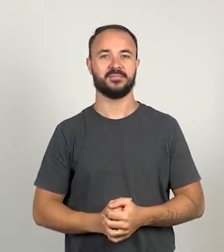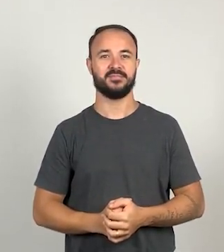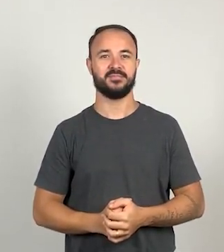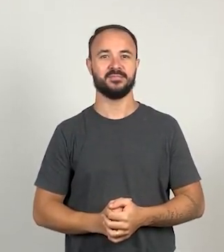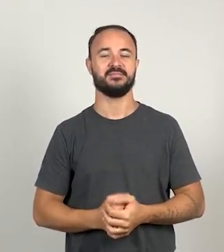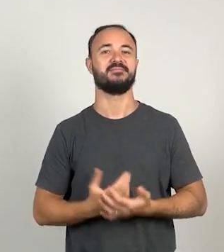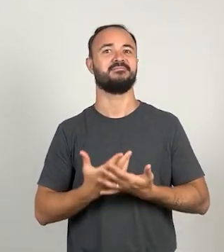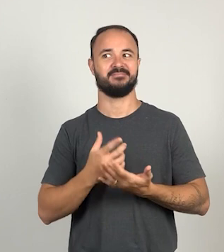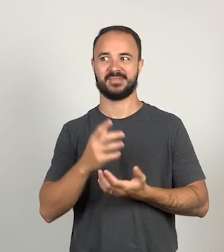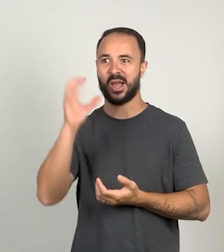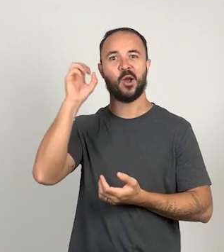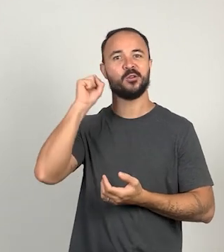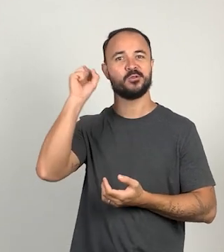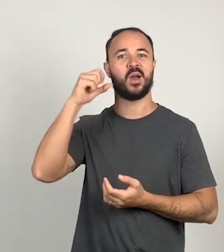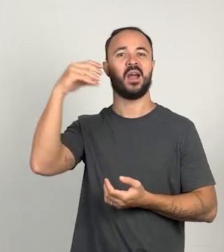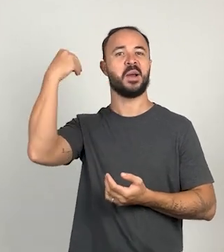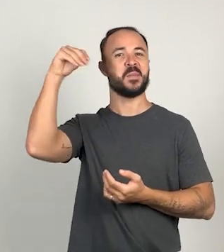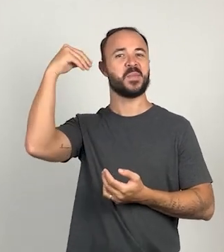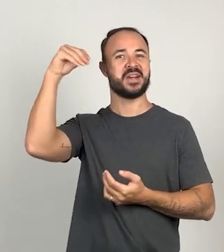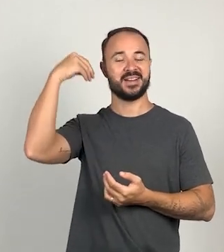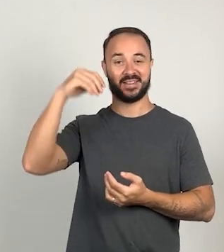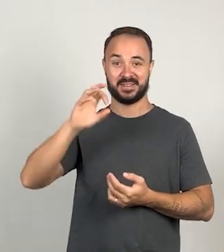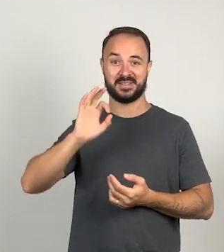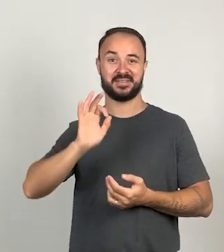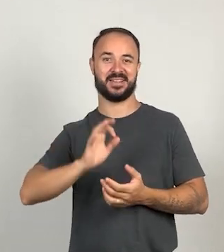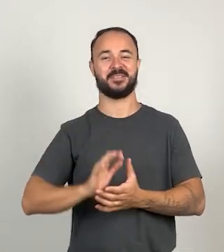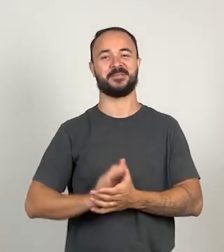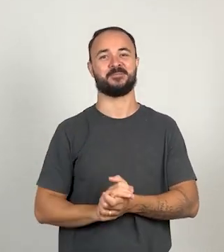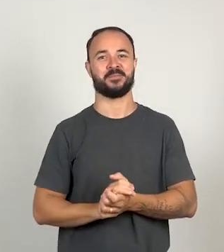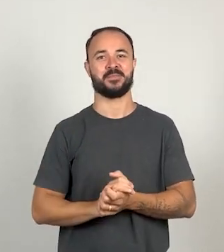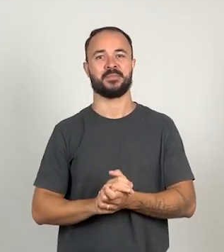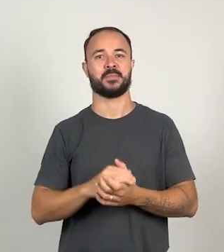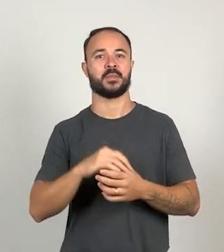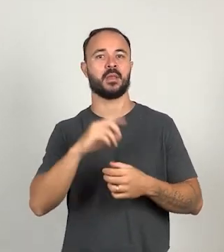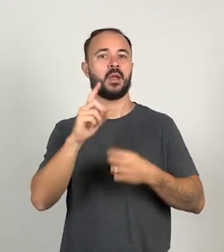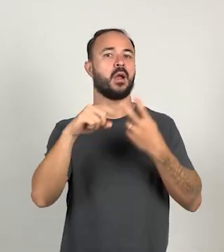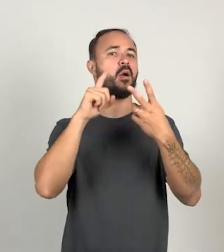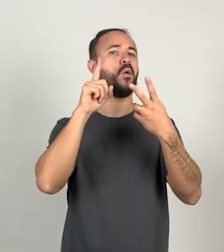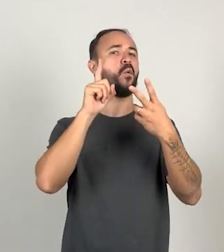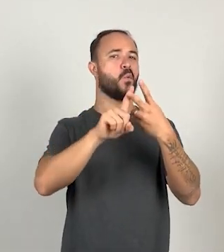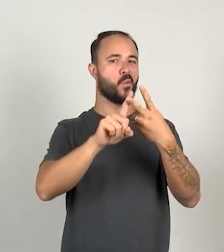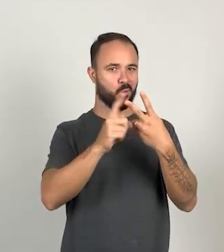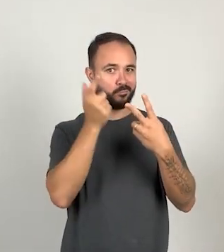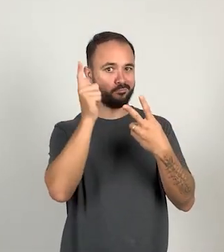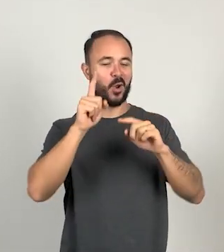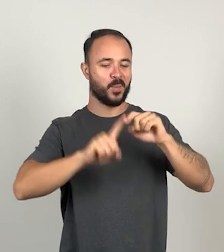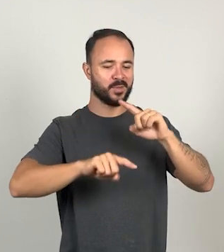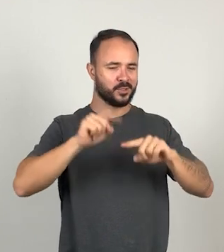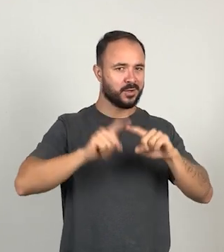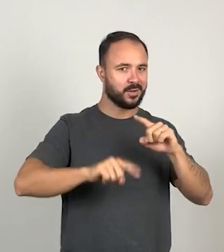Esse é o som que a campainha faz. Vamos para o nosso outro objeto?